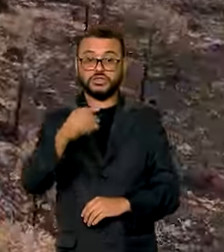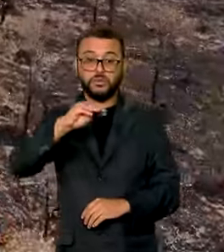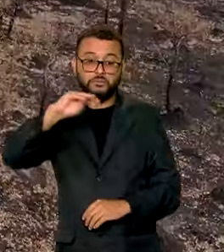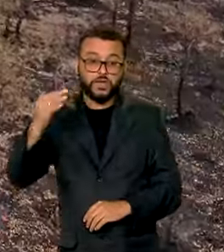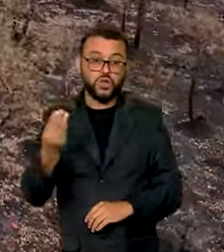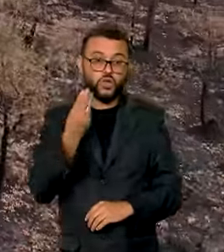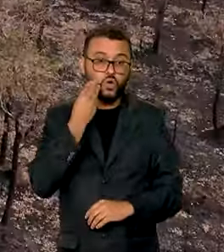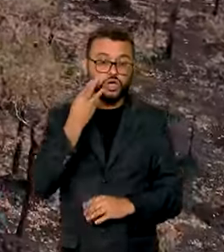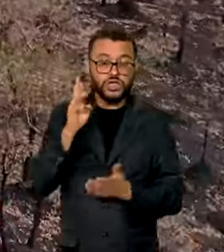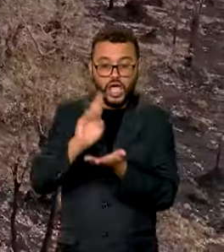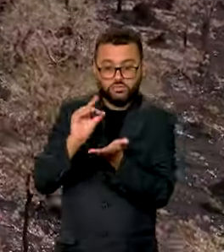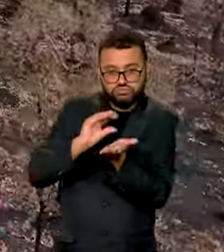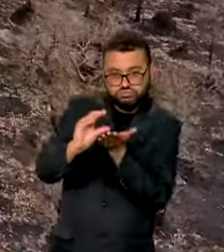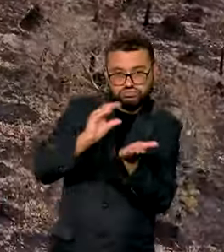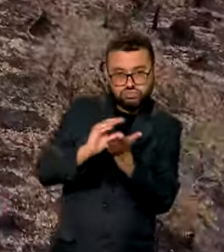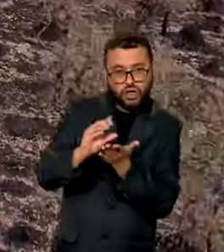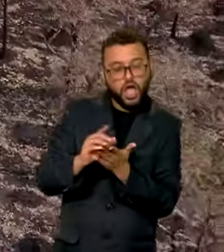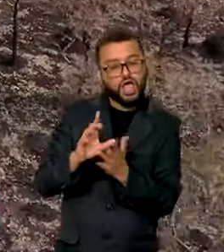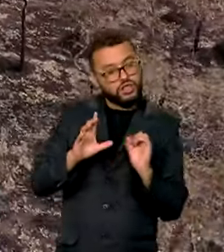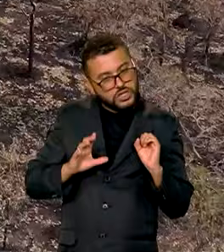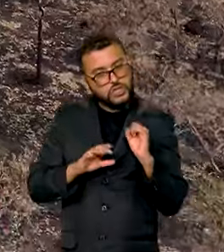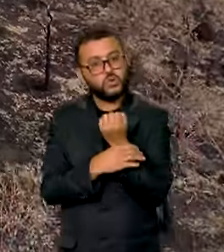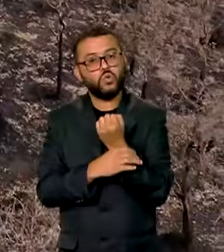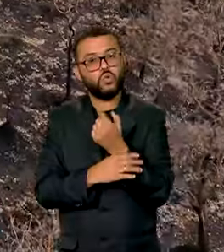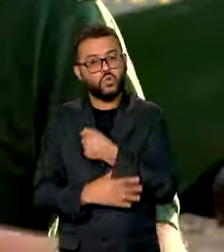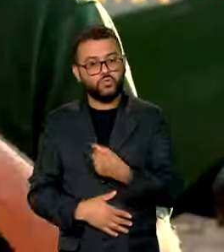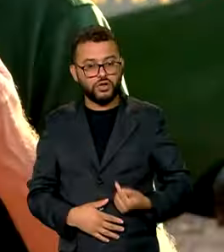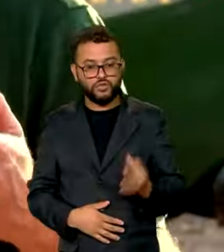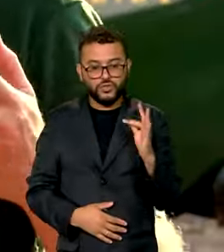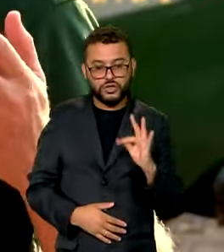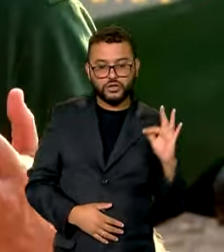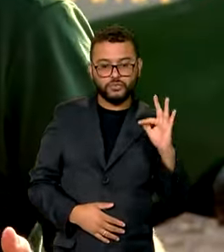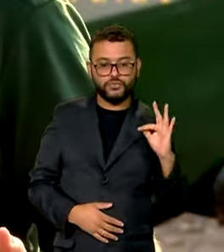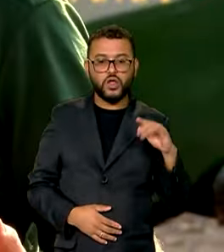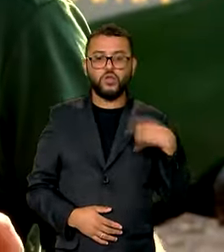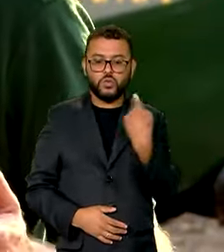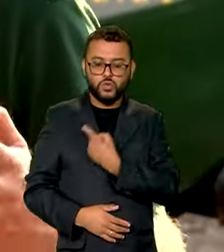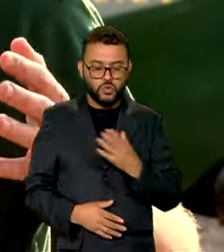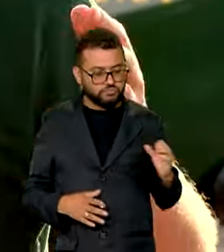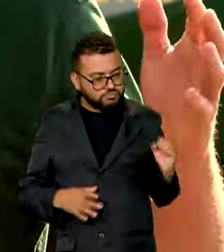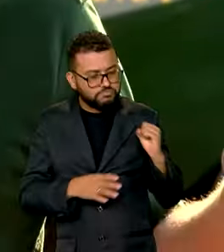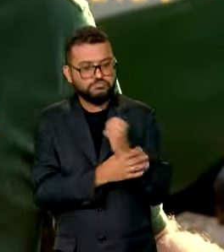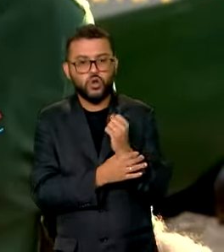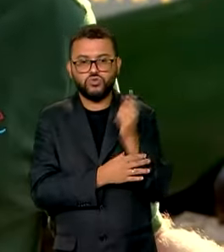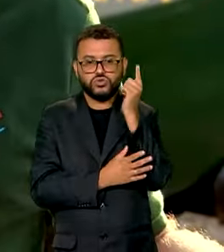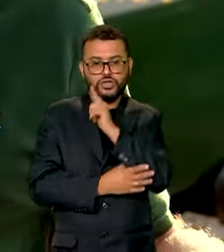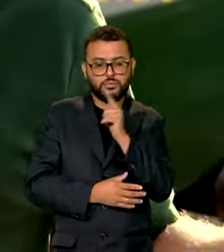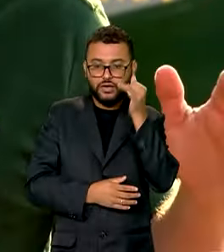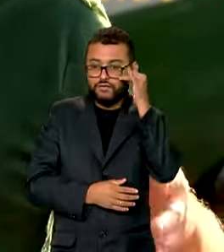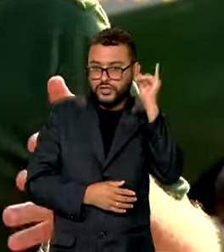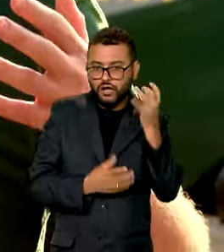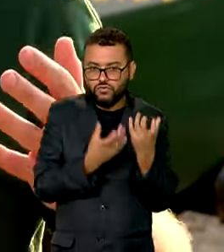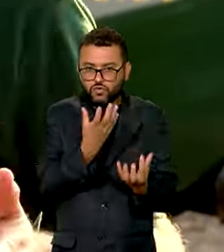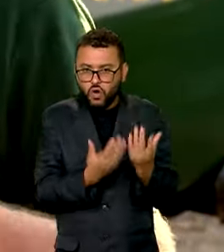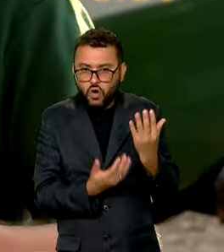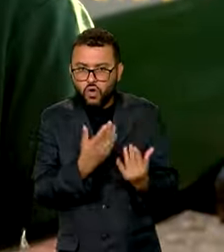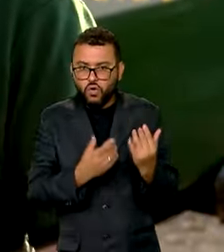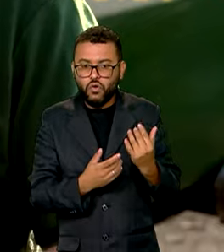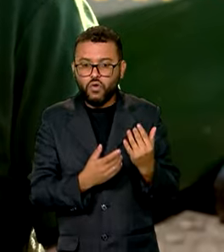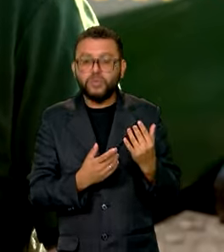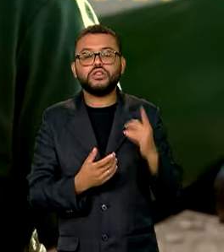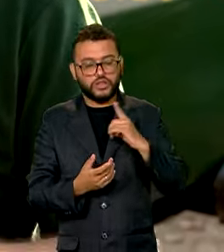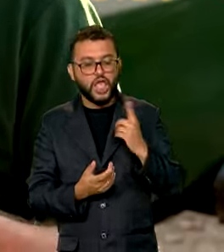ris em recurso extraordinário foram garantidos pelo Governo Federal nós temos a garantia de que para combater os incêndios florestais não